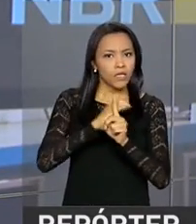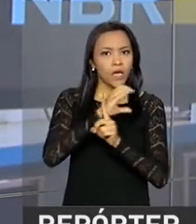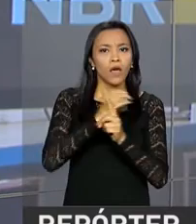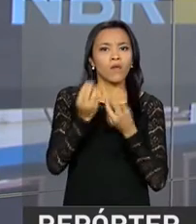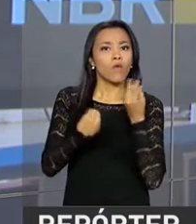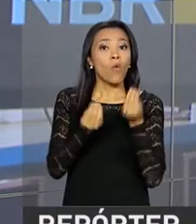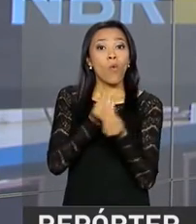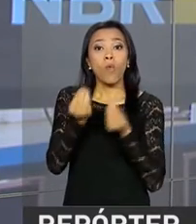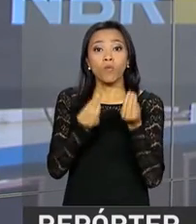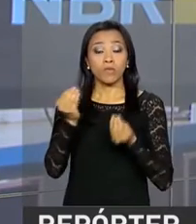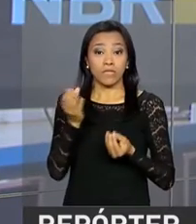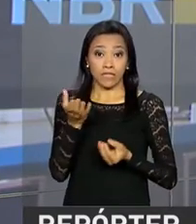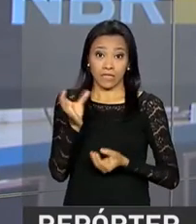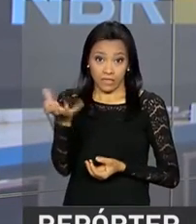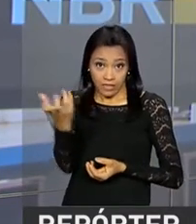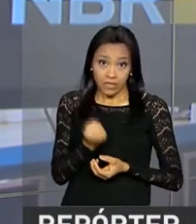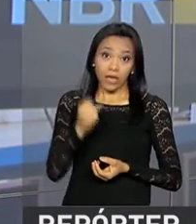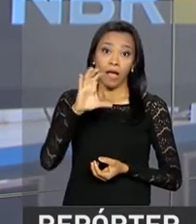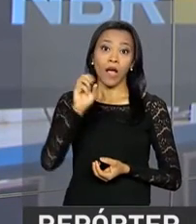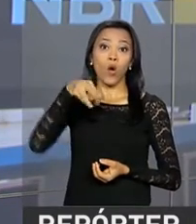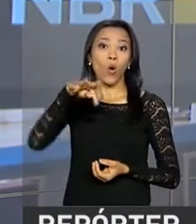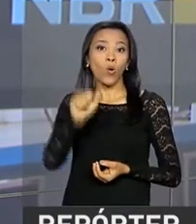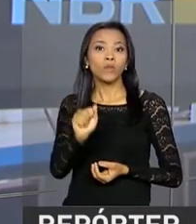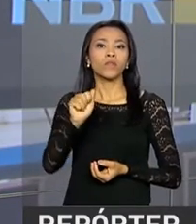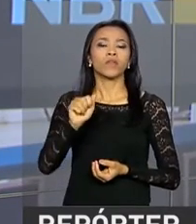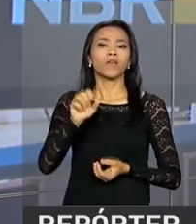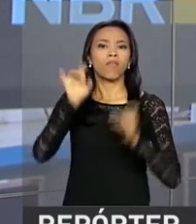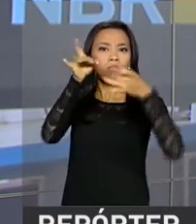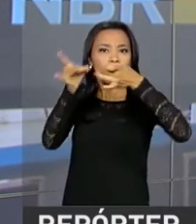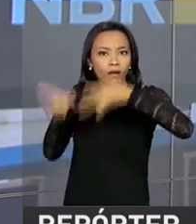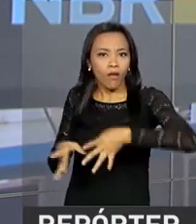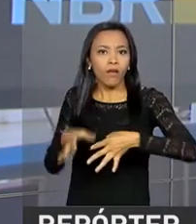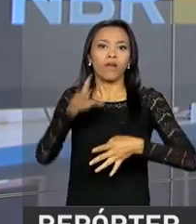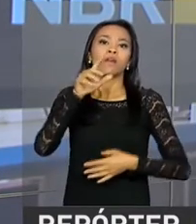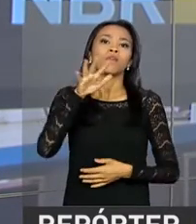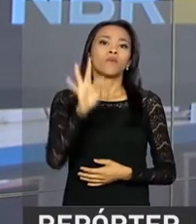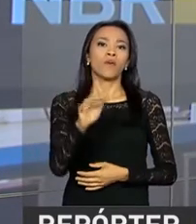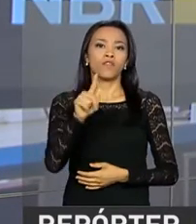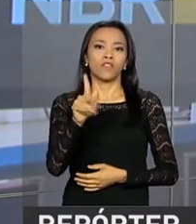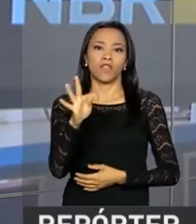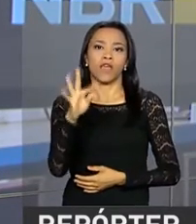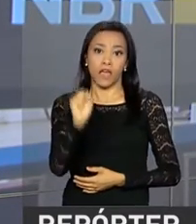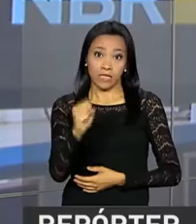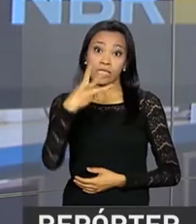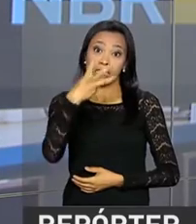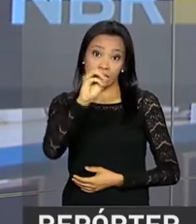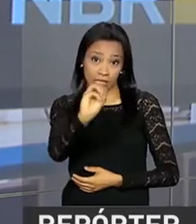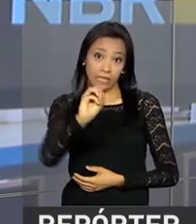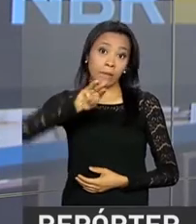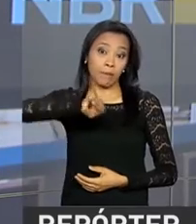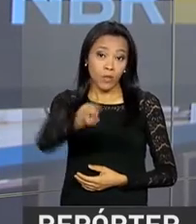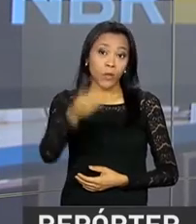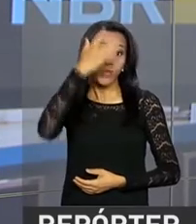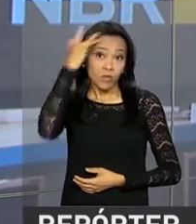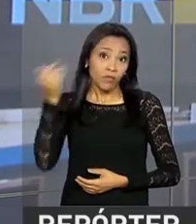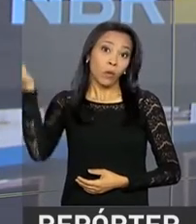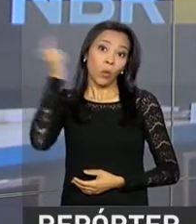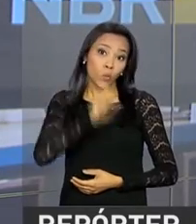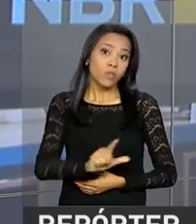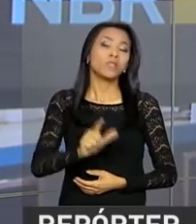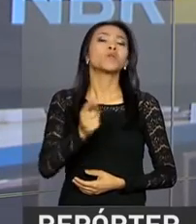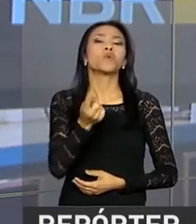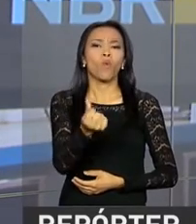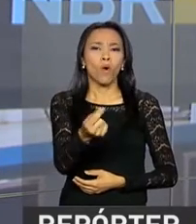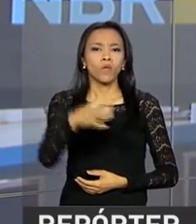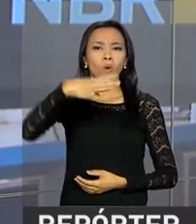das contas inativas do FGTS. 30 milhões de trabalhadores vão ser contemplados com a liberação de